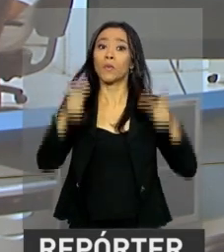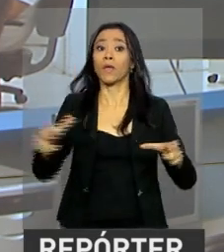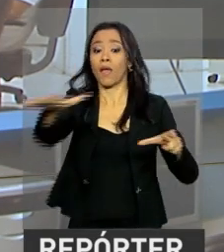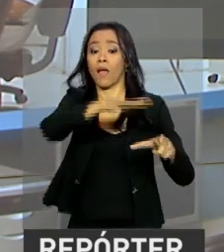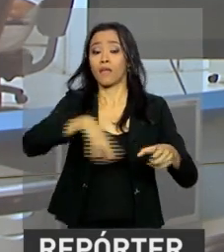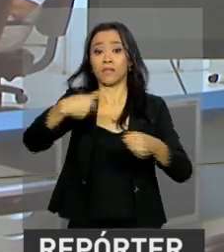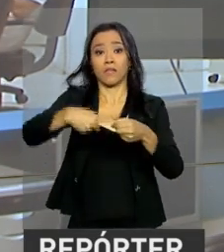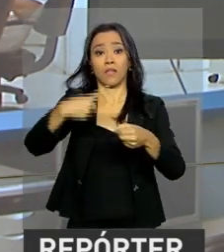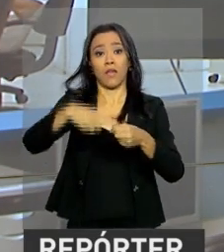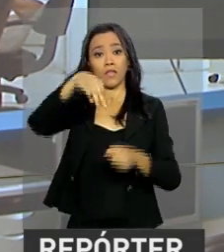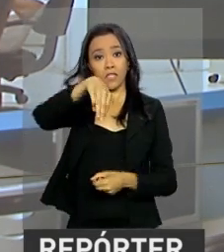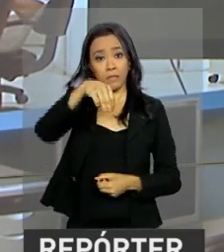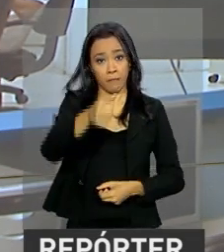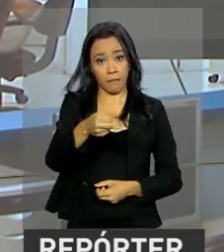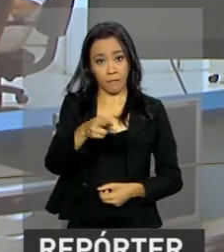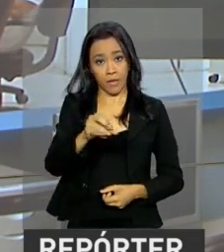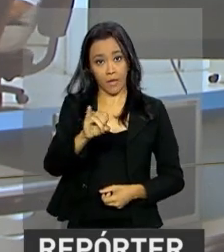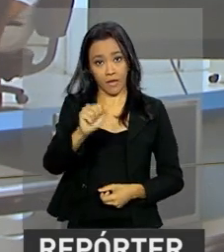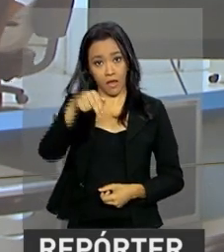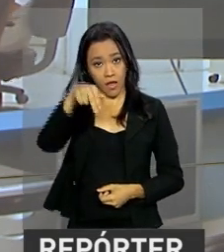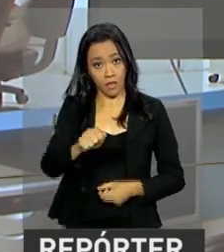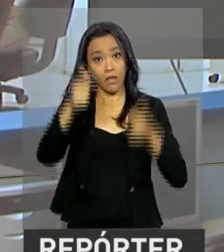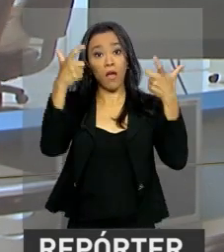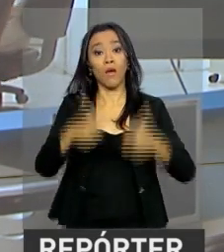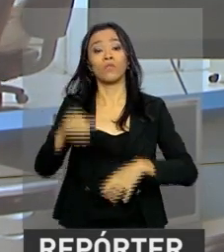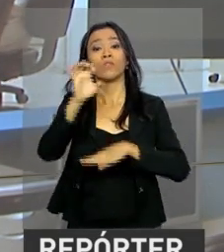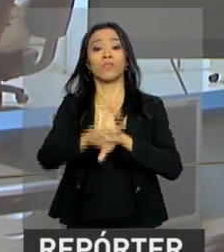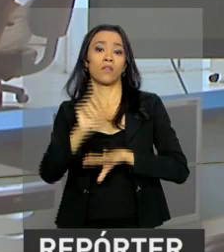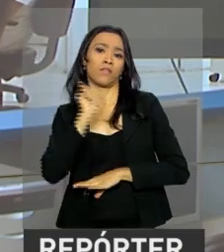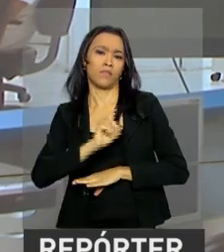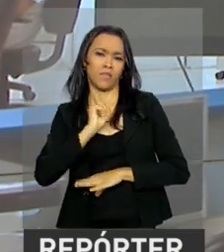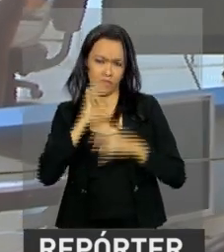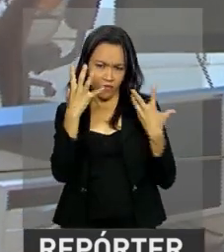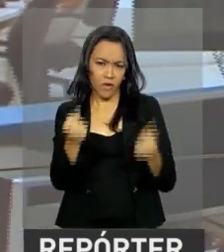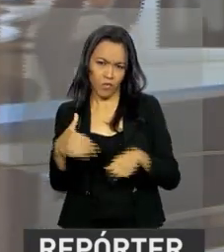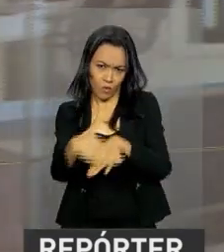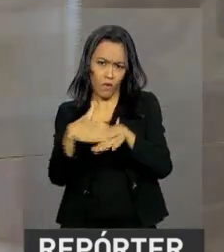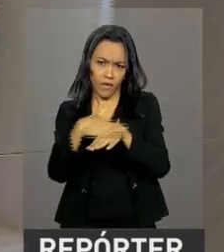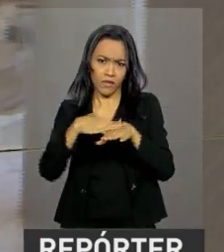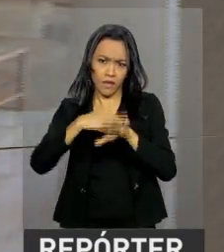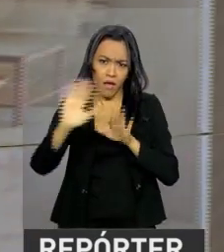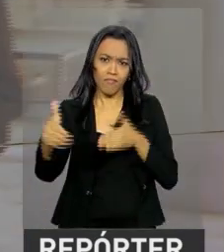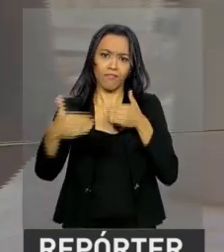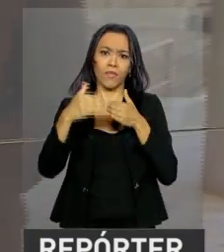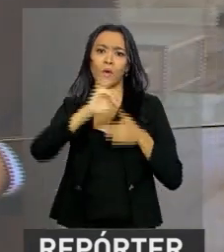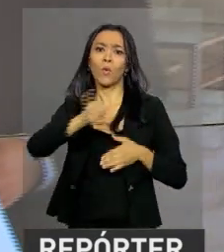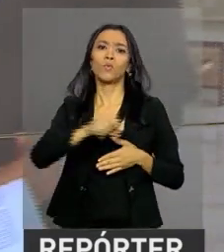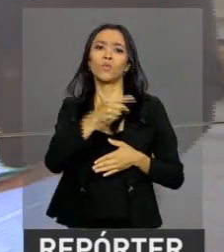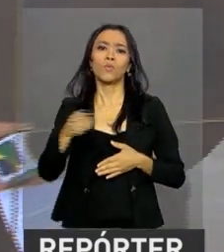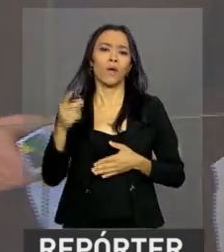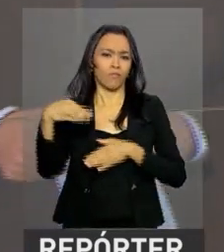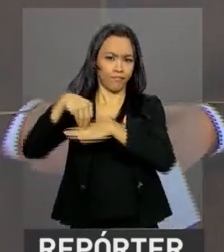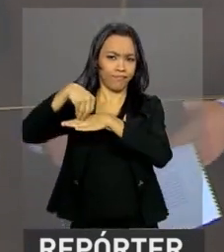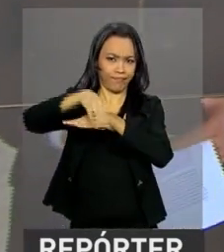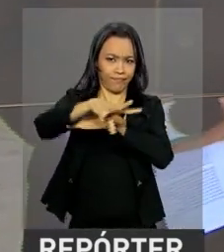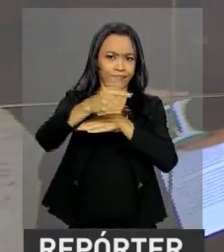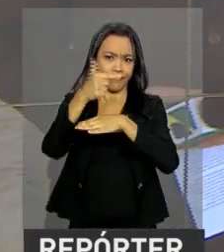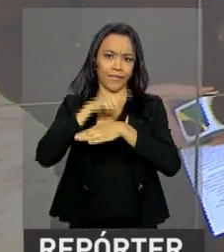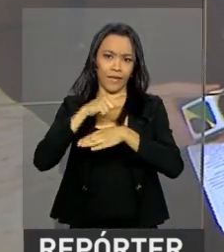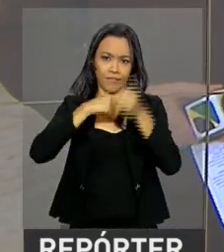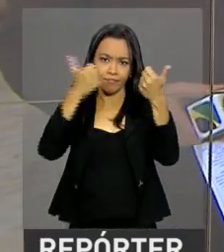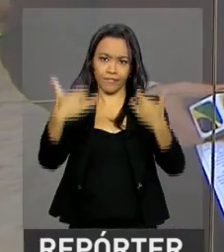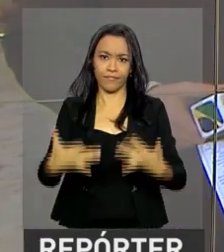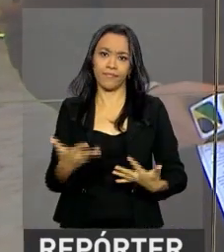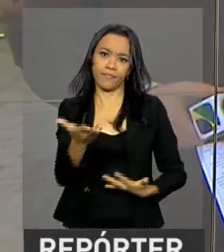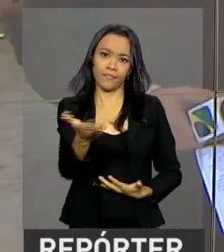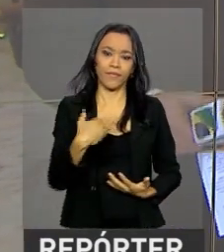Mariana, lá em Minas Gerais. Vamos então conversar com o repórter João Pedro Neto, que tem as informações para a gente lá do Palácio do Planalto. Oi,